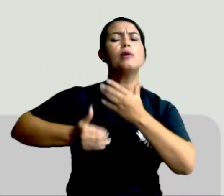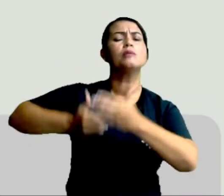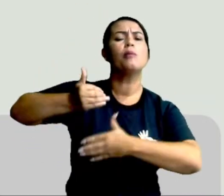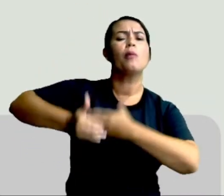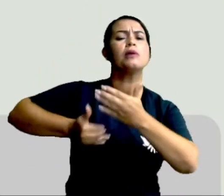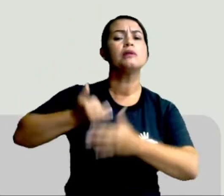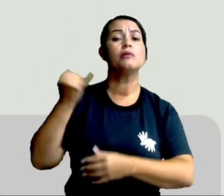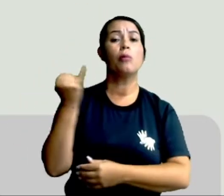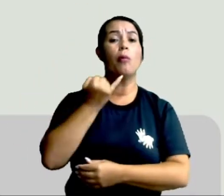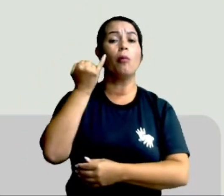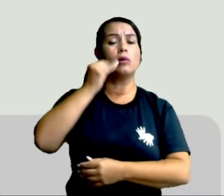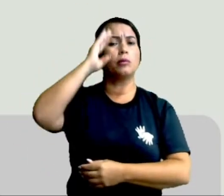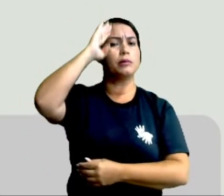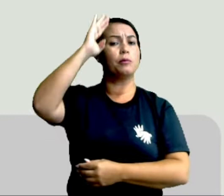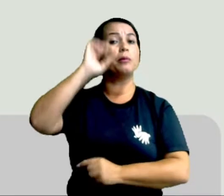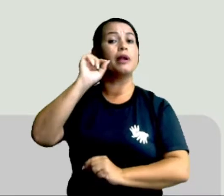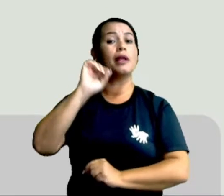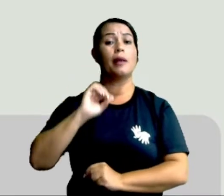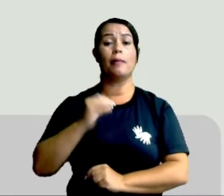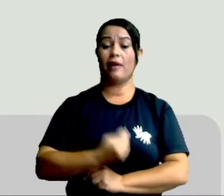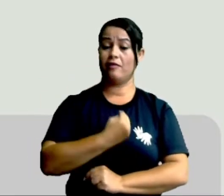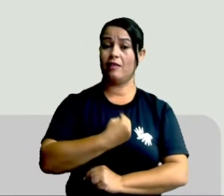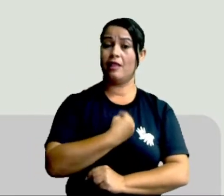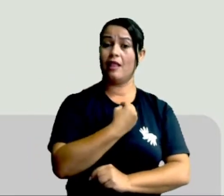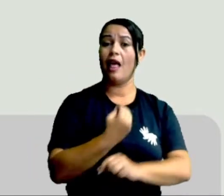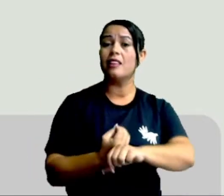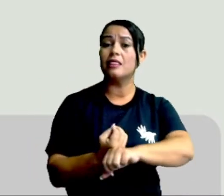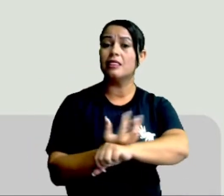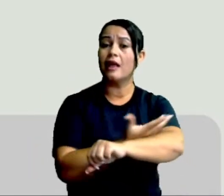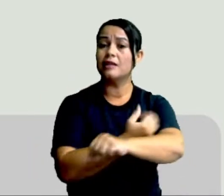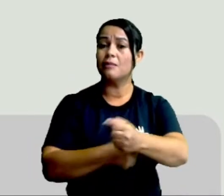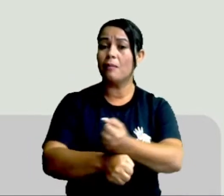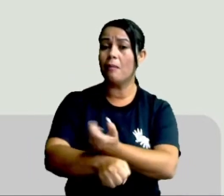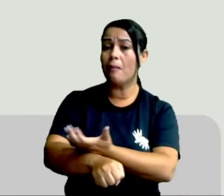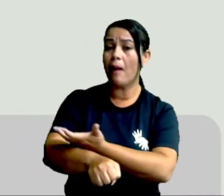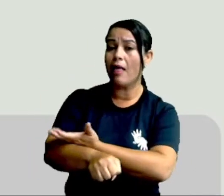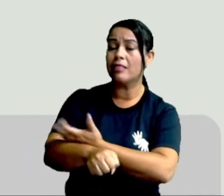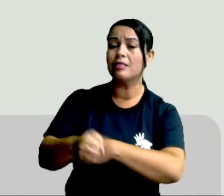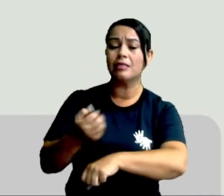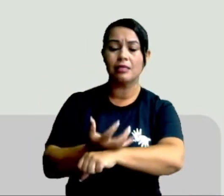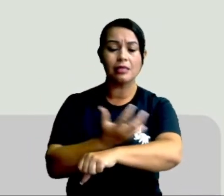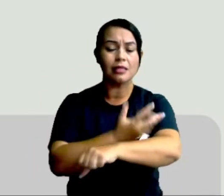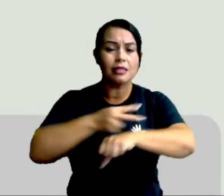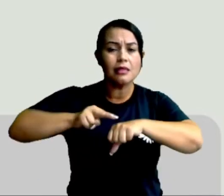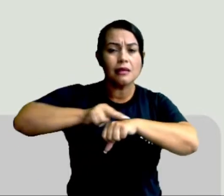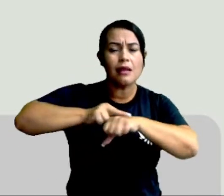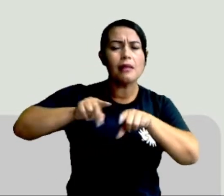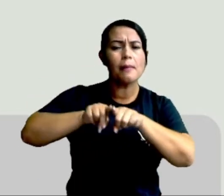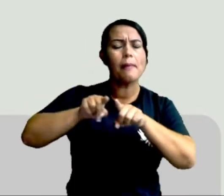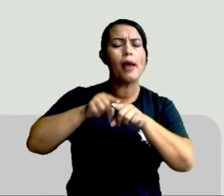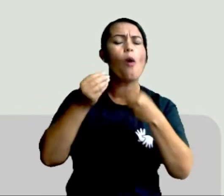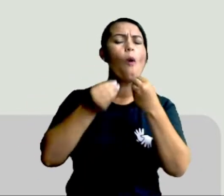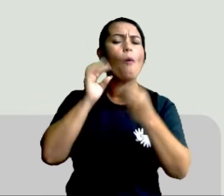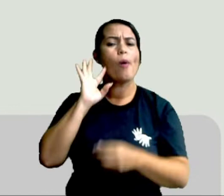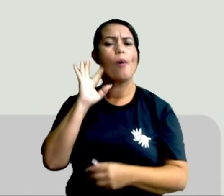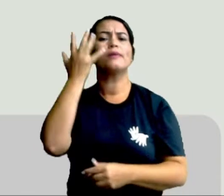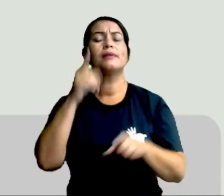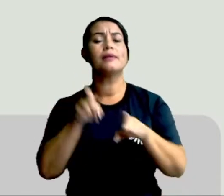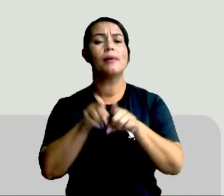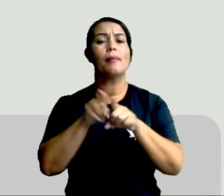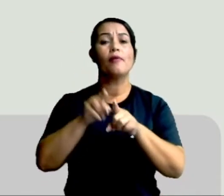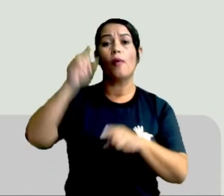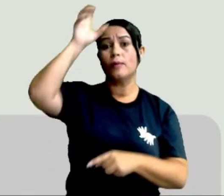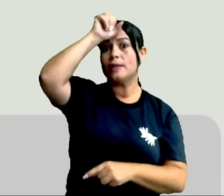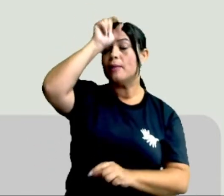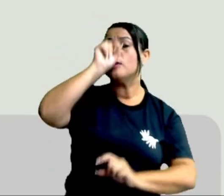tão importante, principalmente para a vida das plantas, ocorre. Nós vamos também estar aprendendo sobre